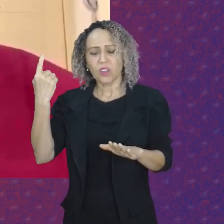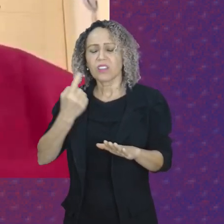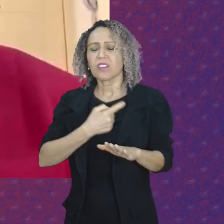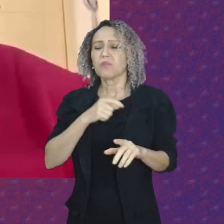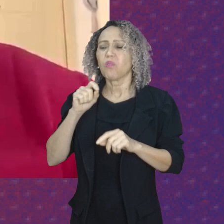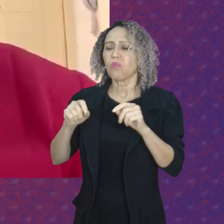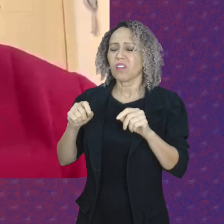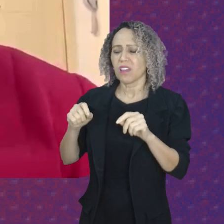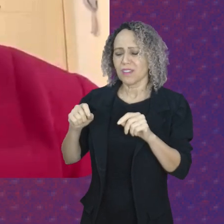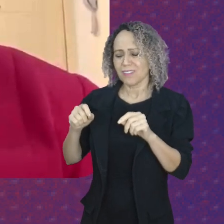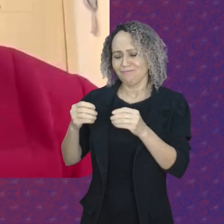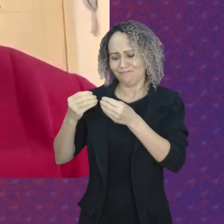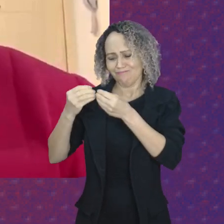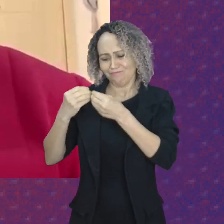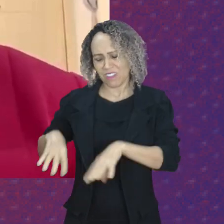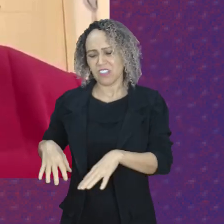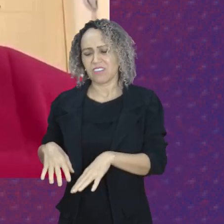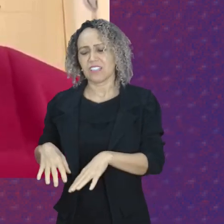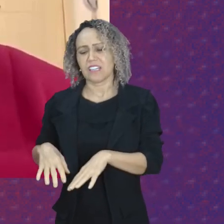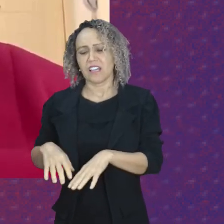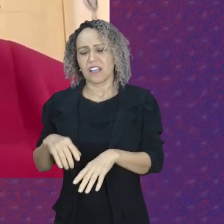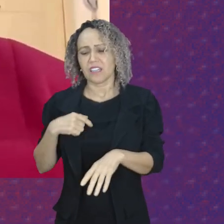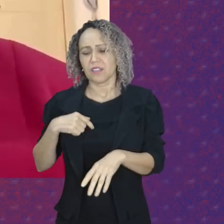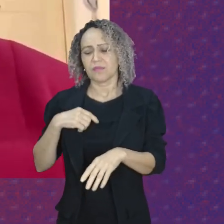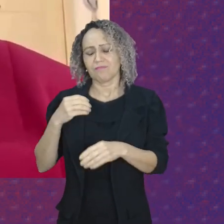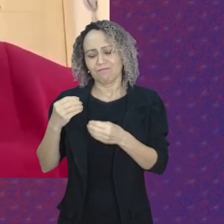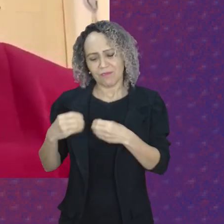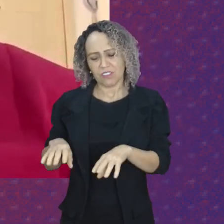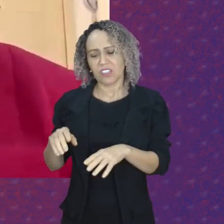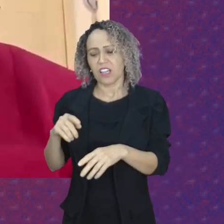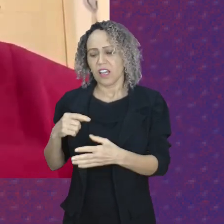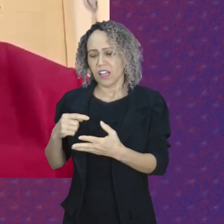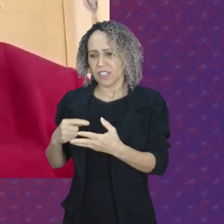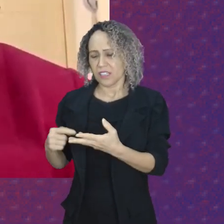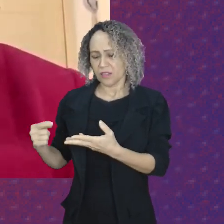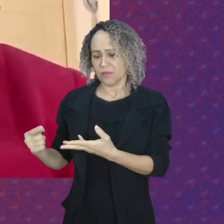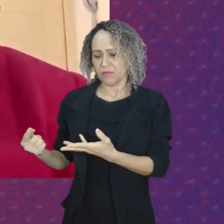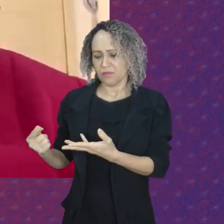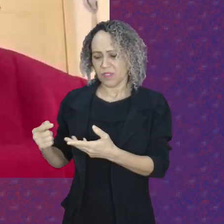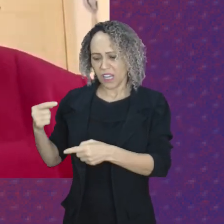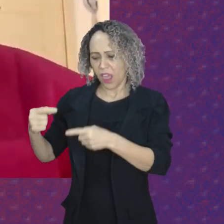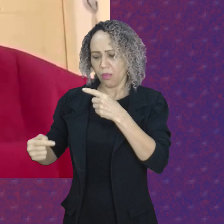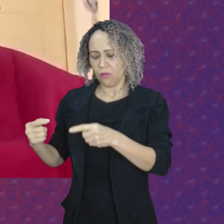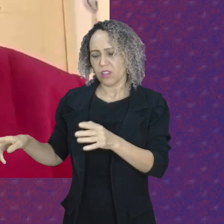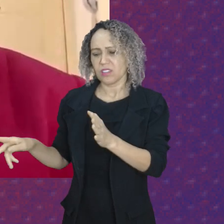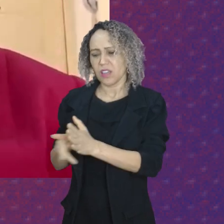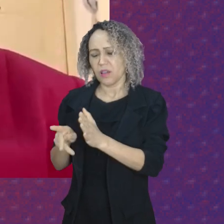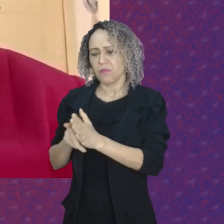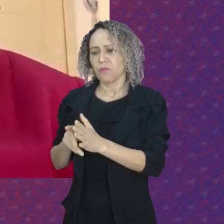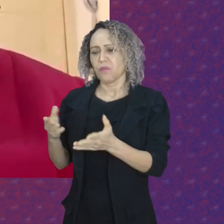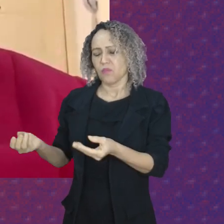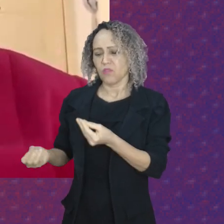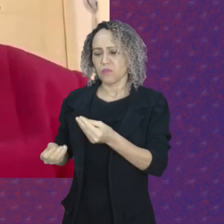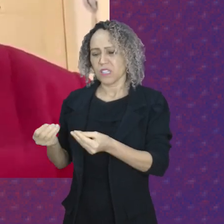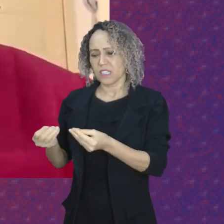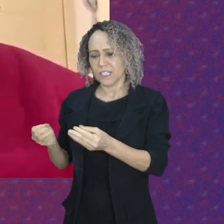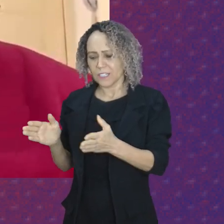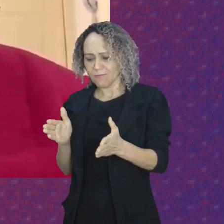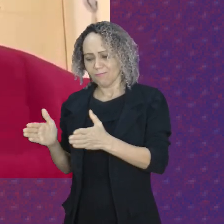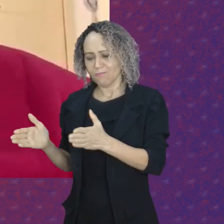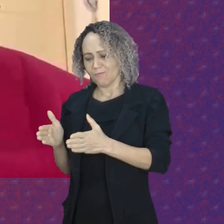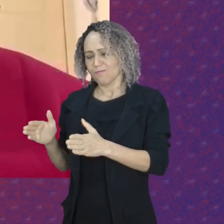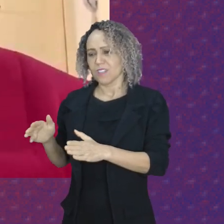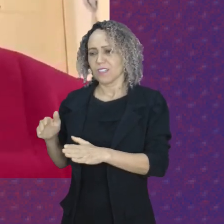profundamente afetadas por estas alterações, né. Então, o golpe, e aqui também vou me reportar a questões que